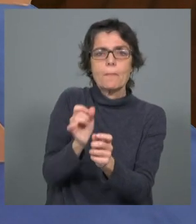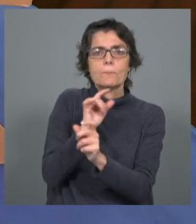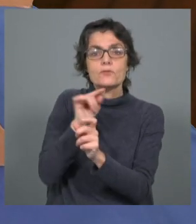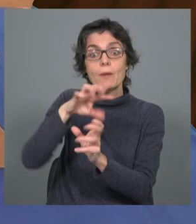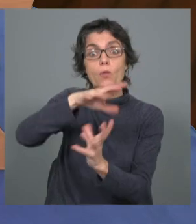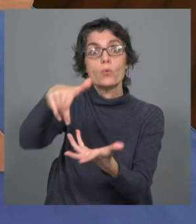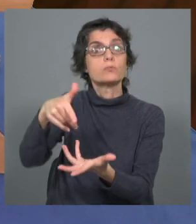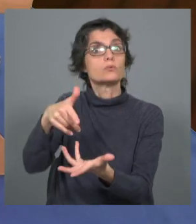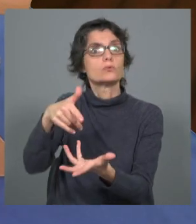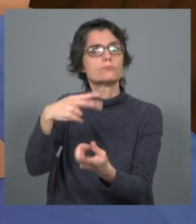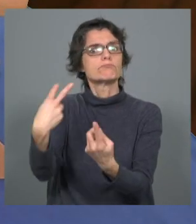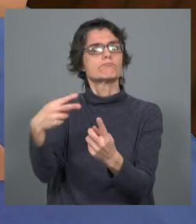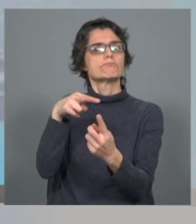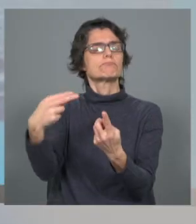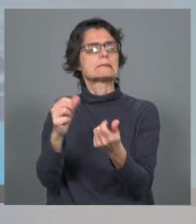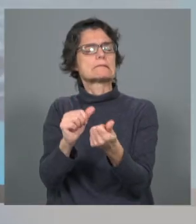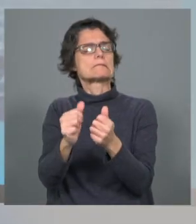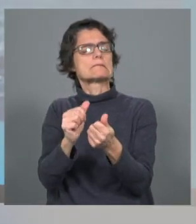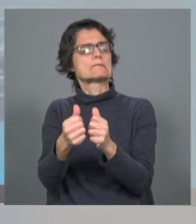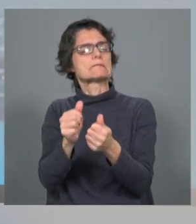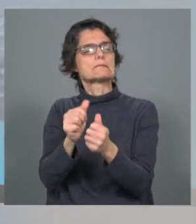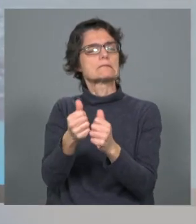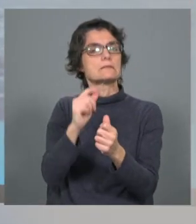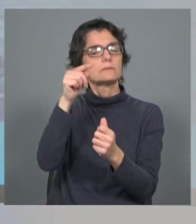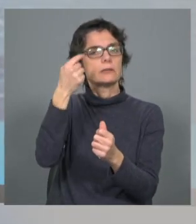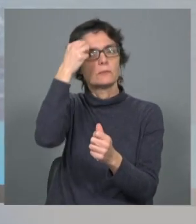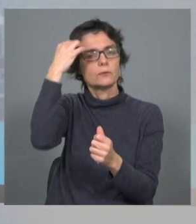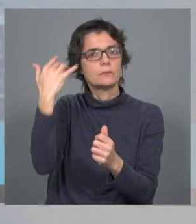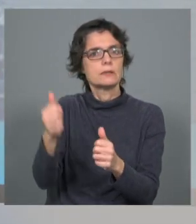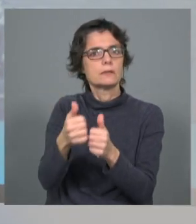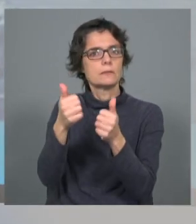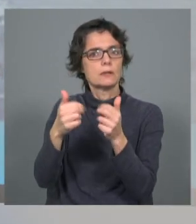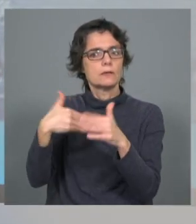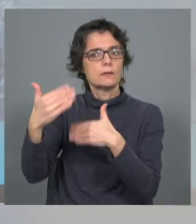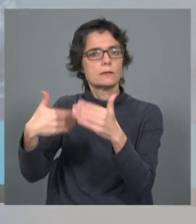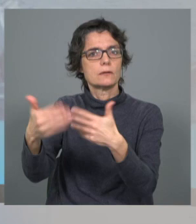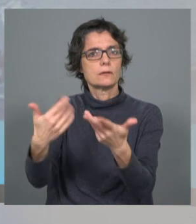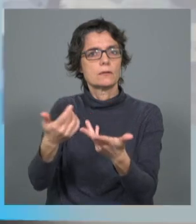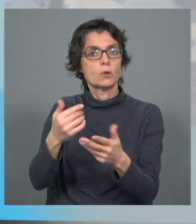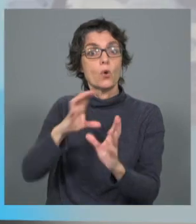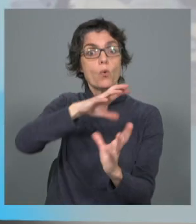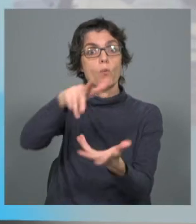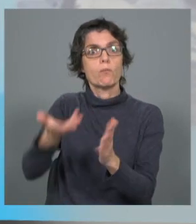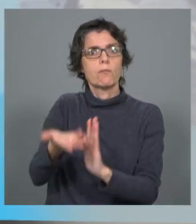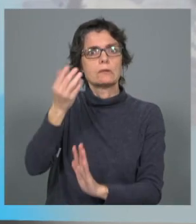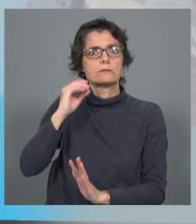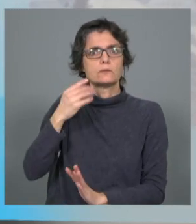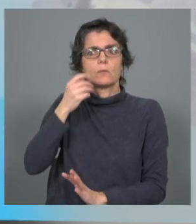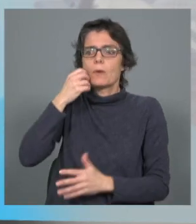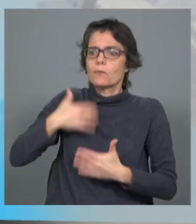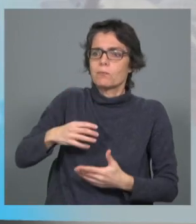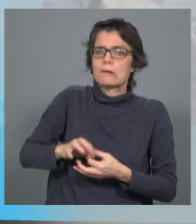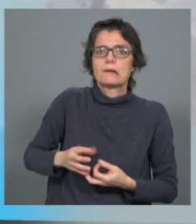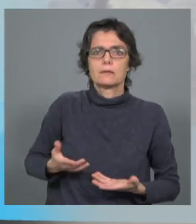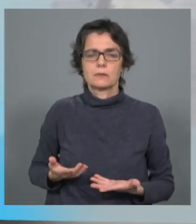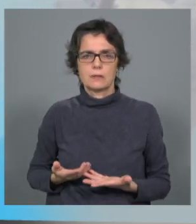poder agir depois na linha desta transformação, não é? Do mundo mais humano. A semana fala nisso,